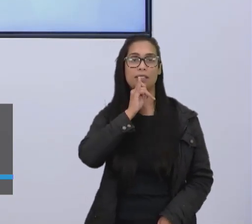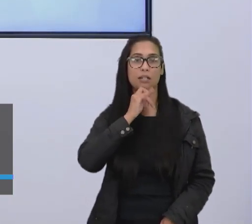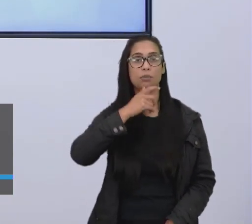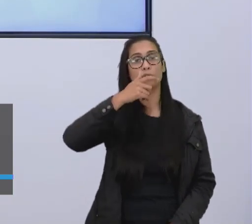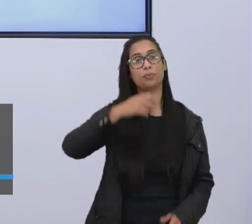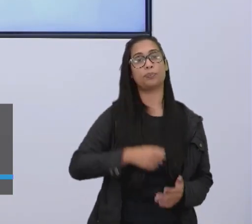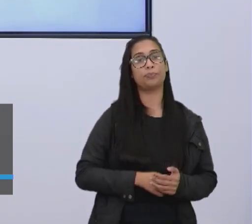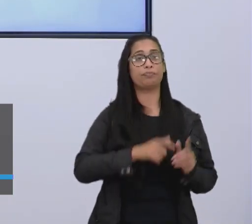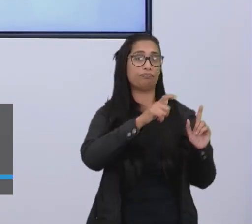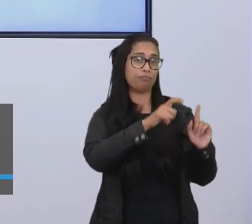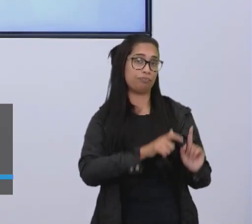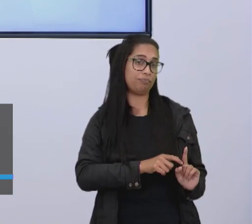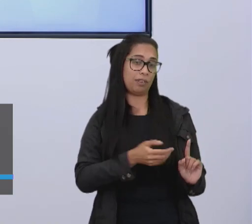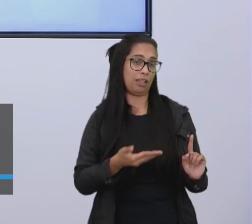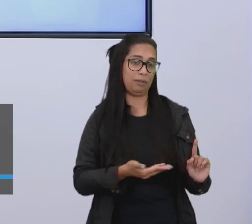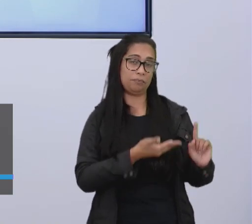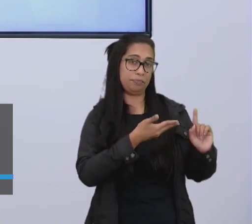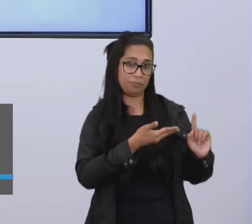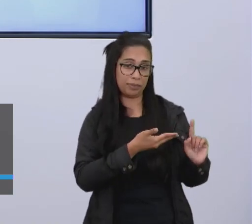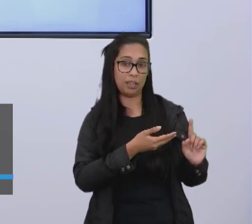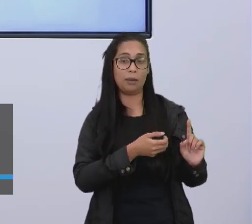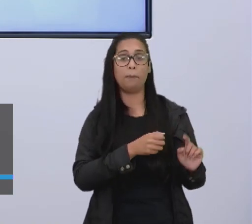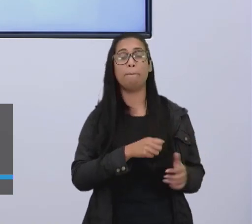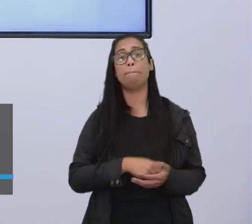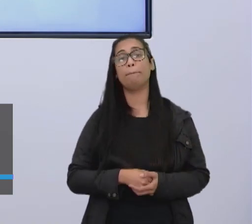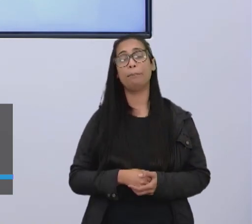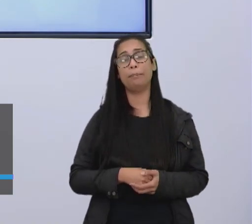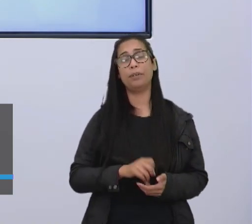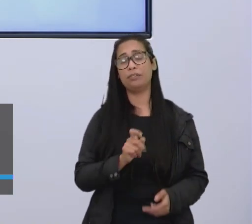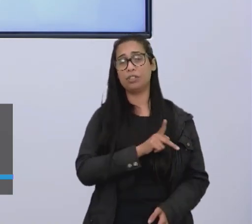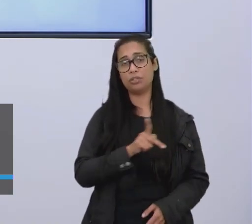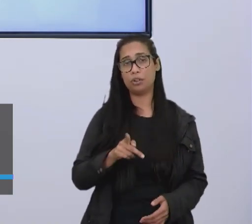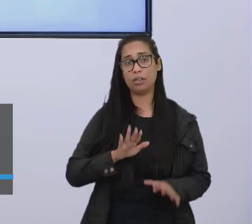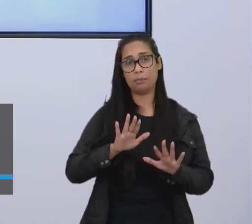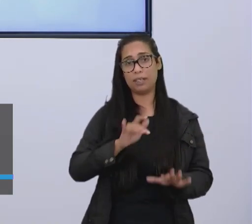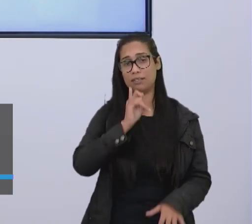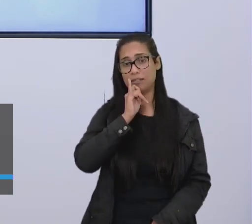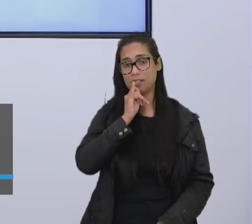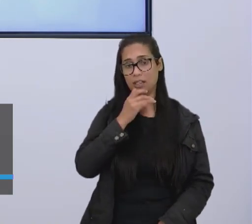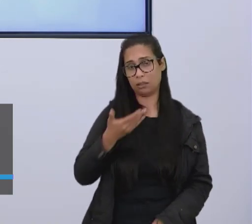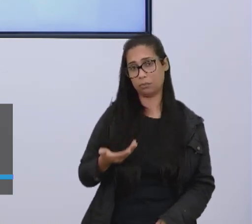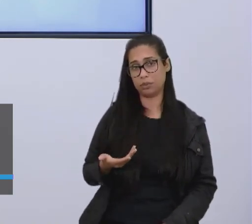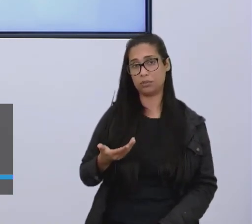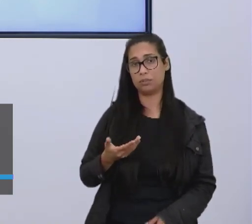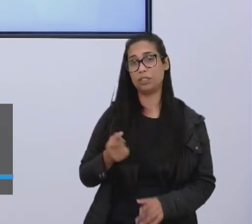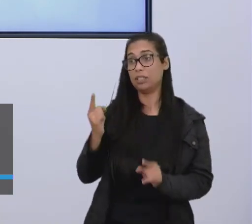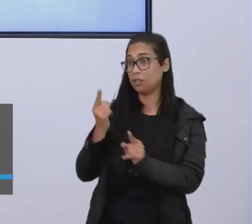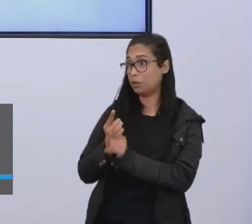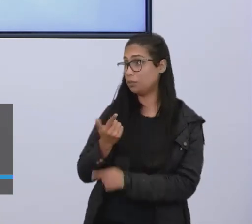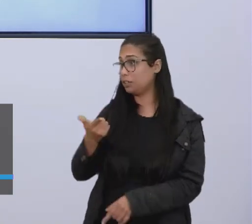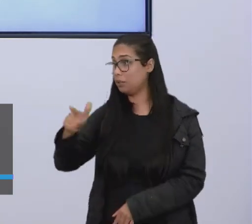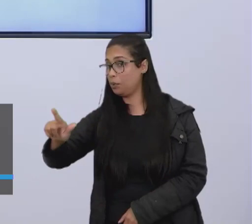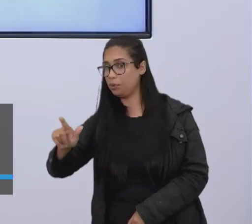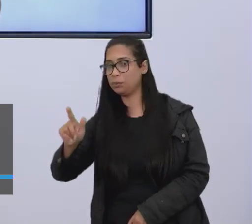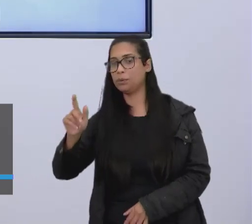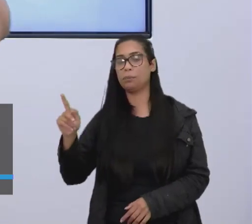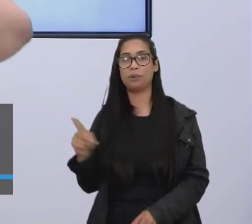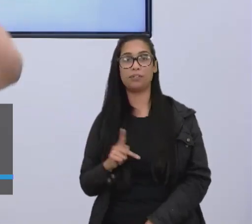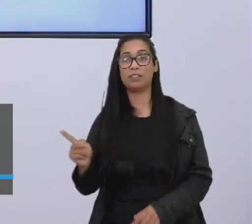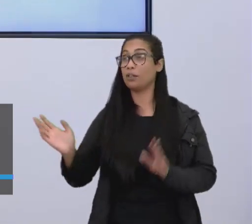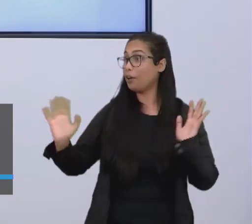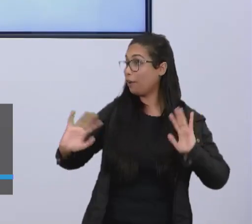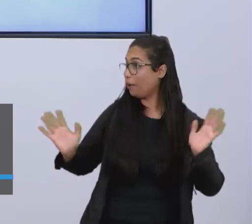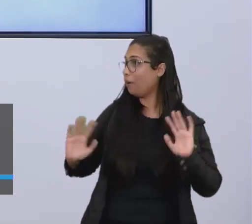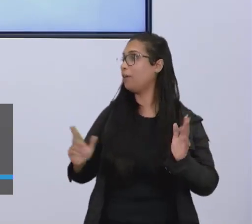mas não faz diferença pra ninguém eu ser professora ou não. Só me ajuda que quando eu encontro alguém que é professor, eu falo, meu, professor, então a